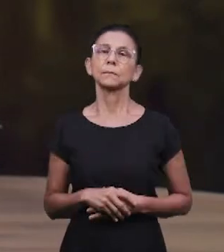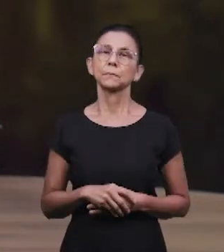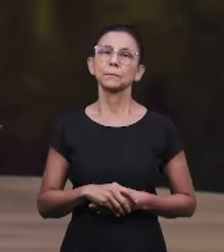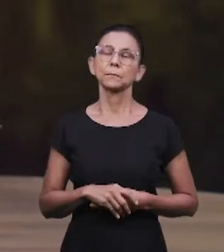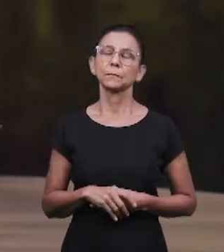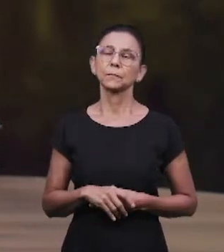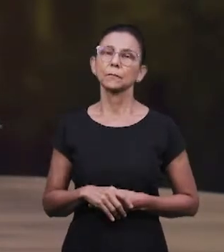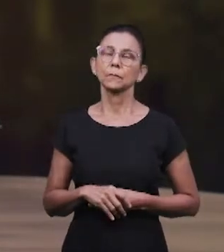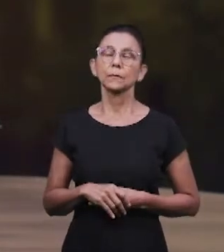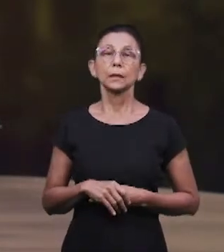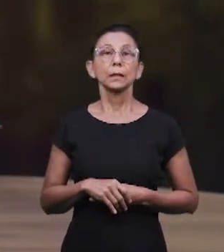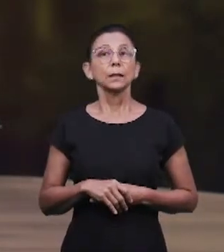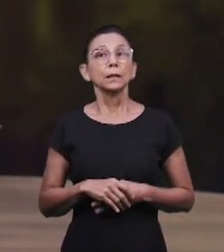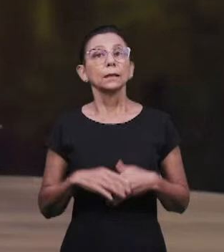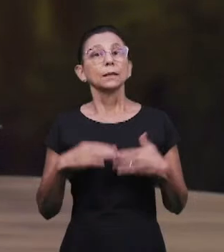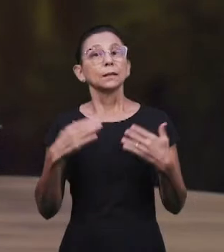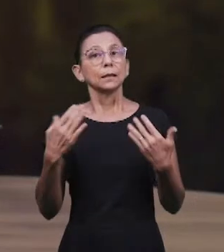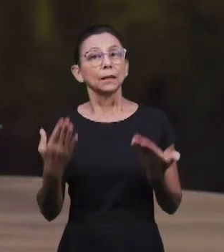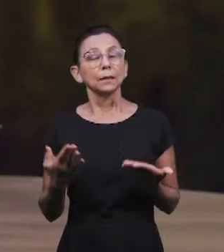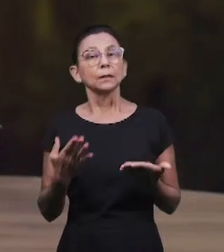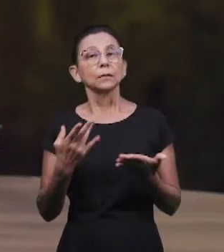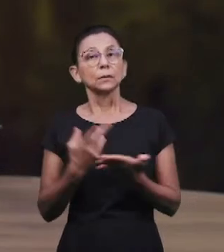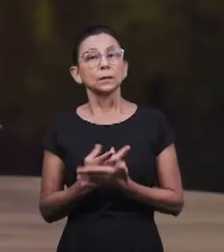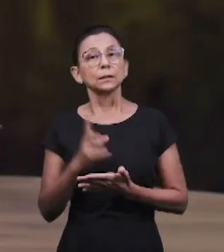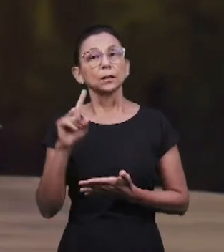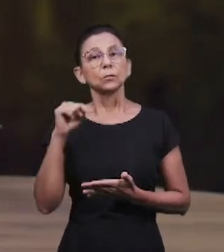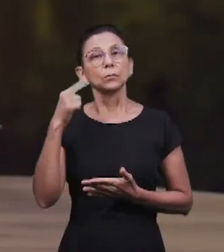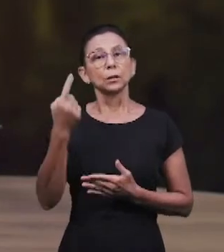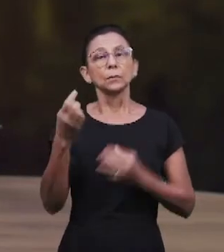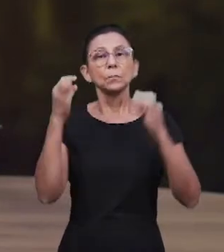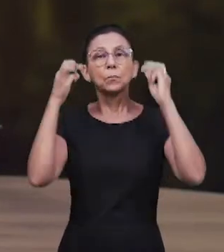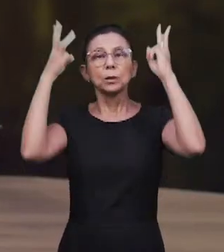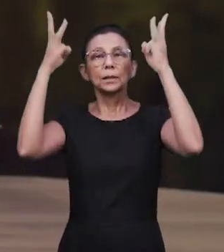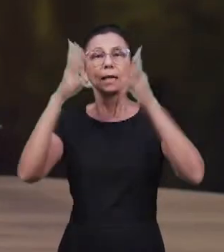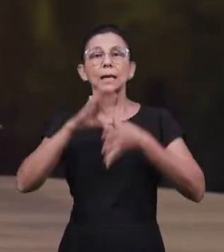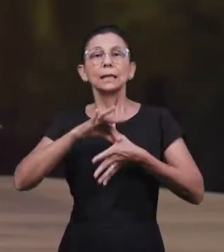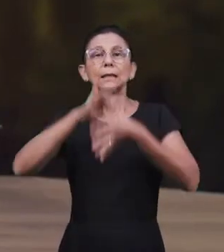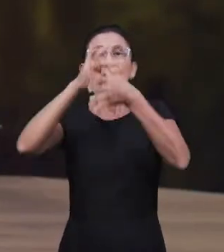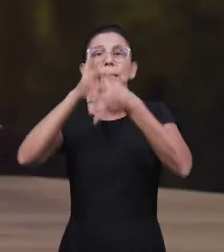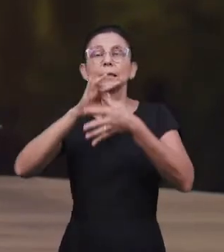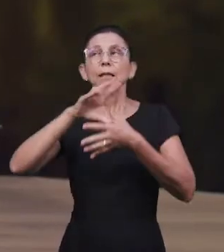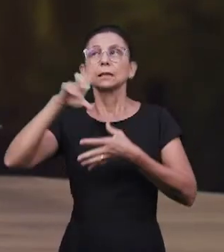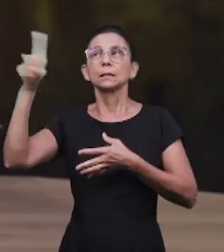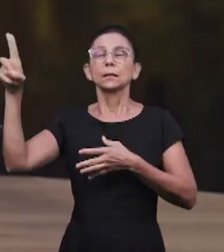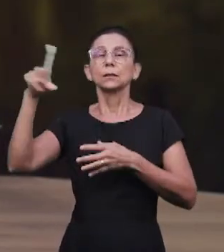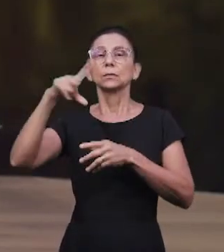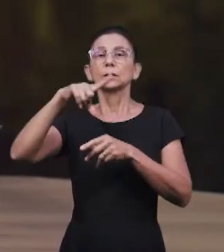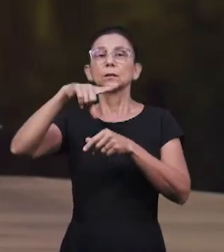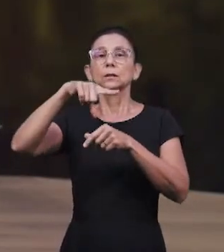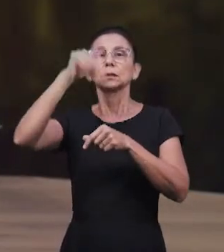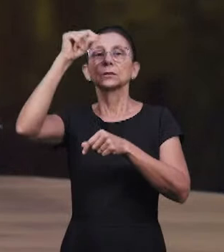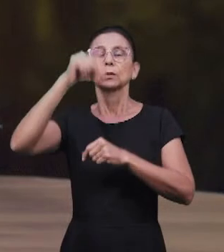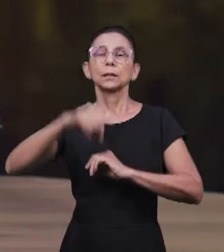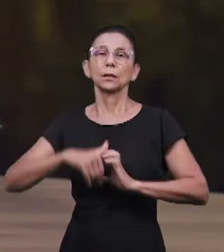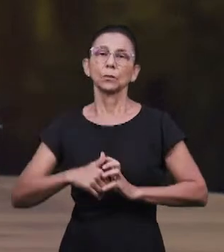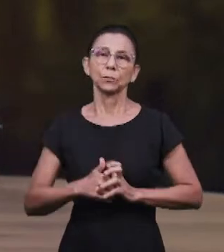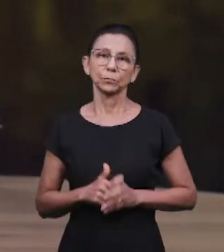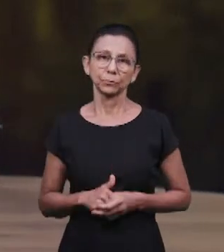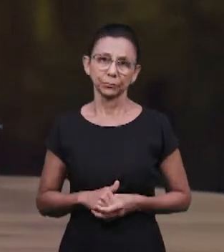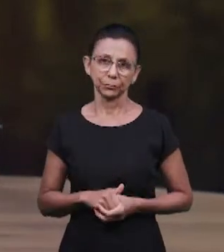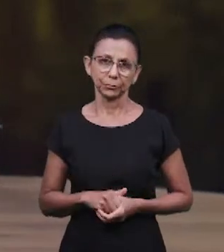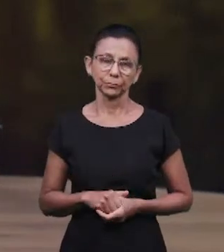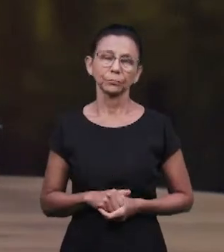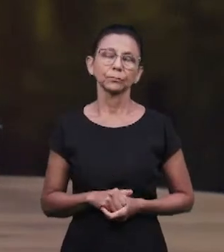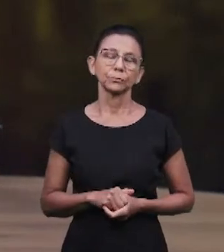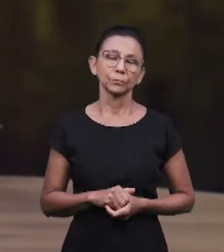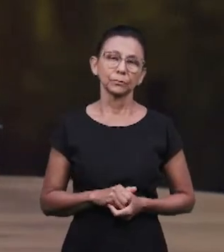estava precisando de um líder, e ele foi assim chamado e viveu com o seu povo,